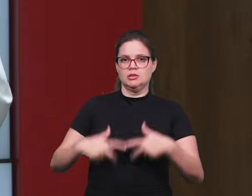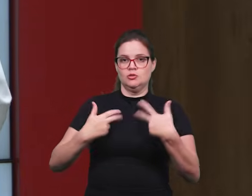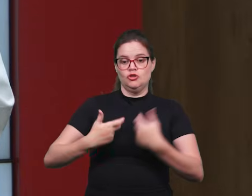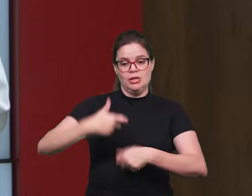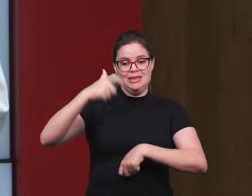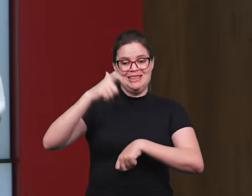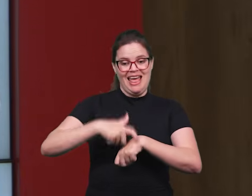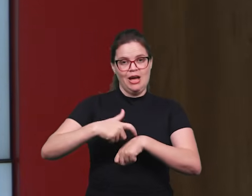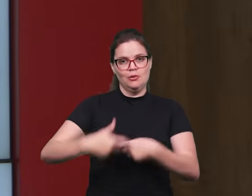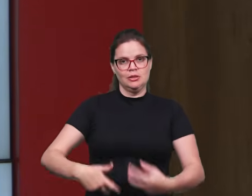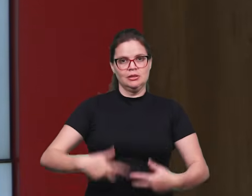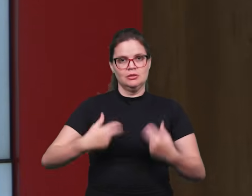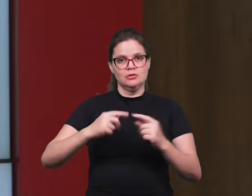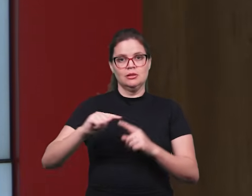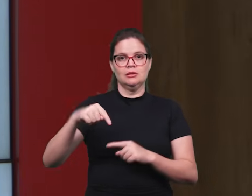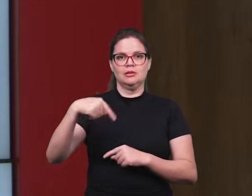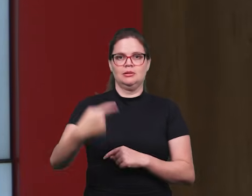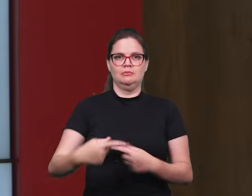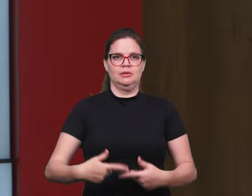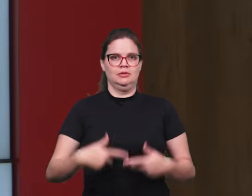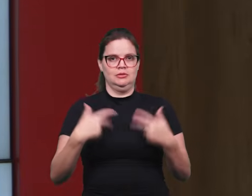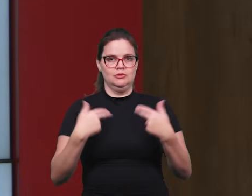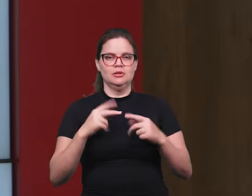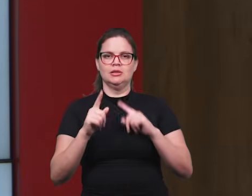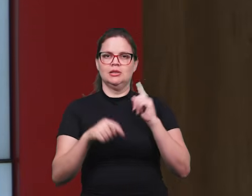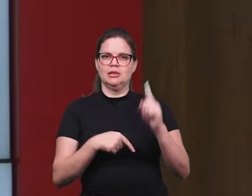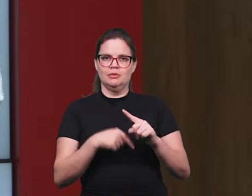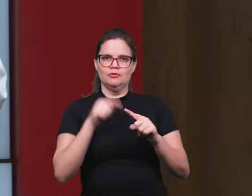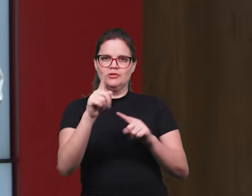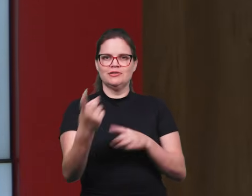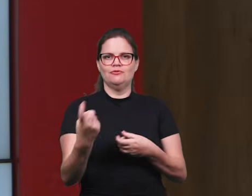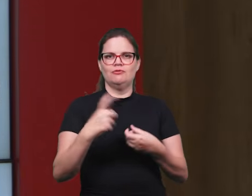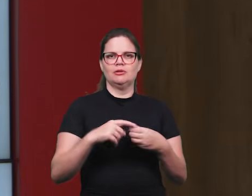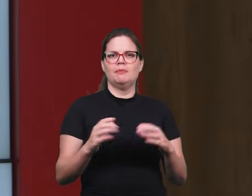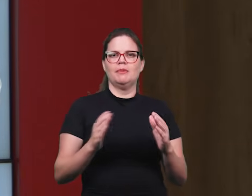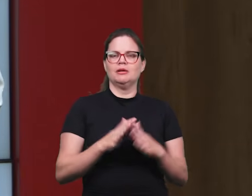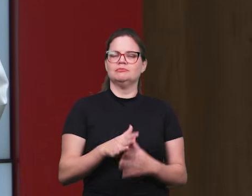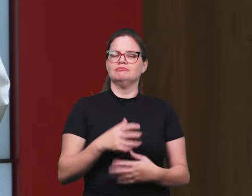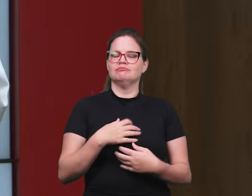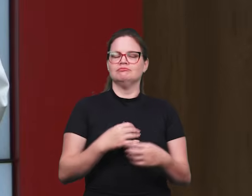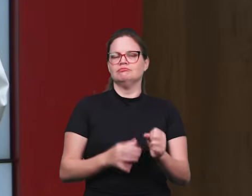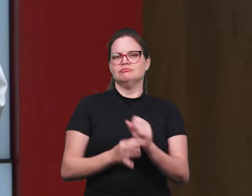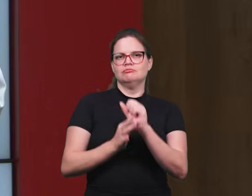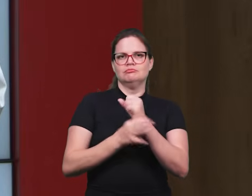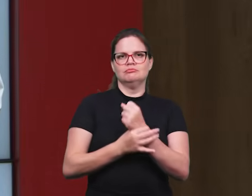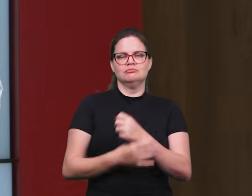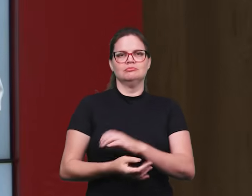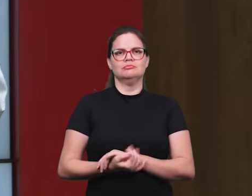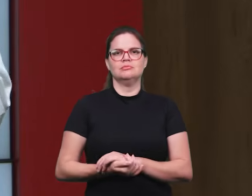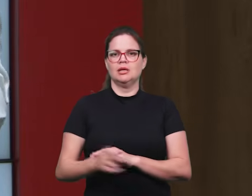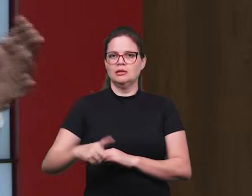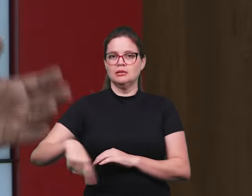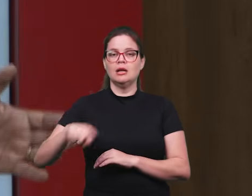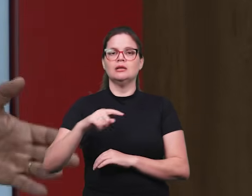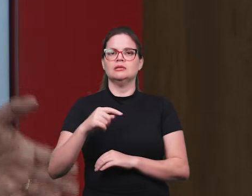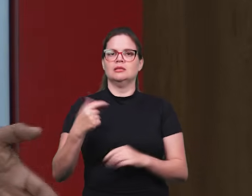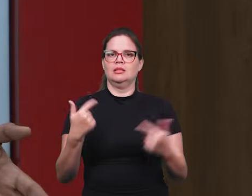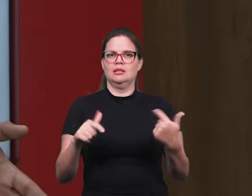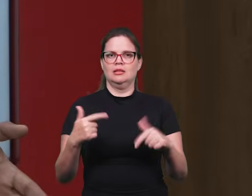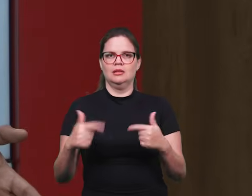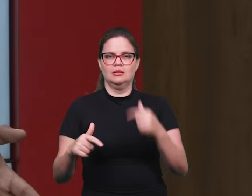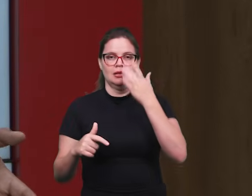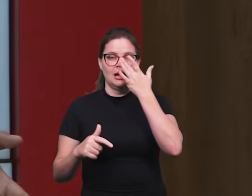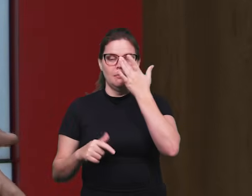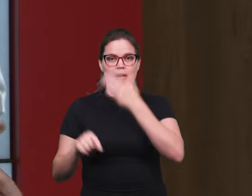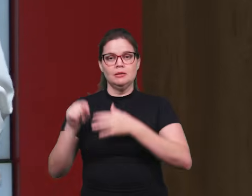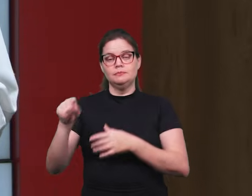no pós-operatório. Então a gente vai devolver ao paciente aquela segurança, porque a gente trabalha no limiar ali de você botar um